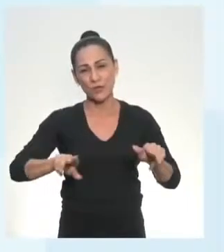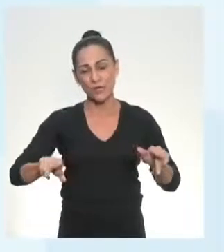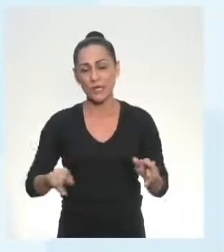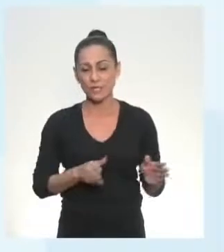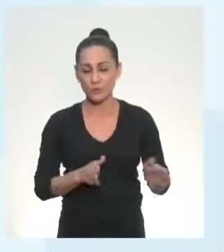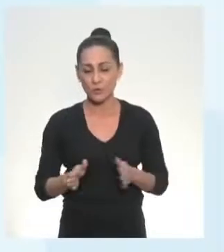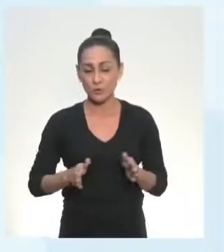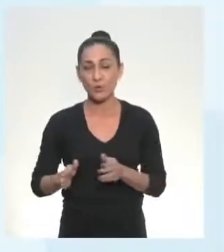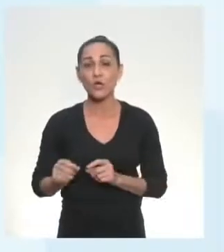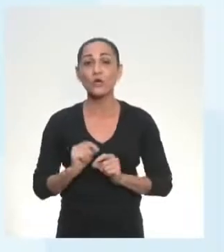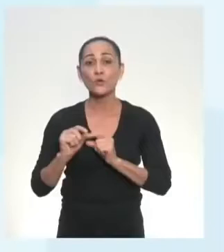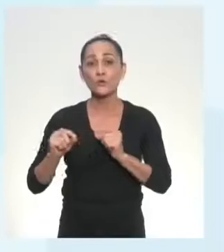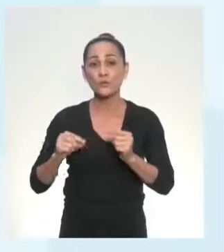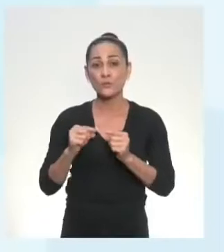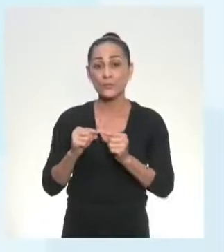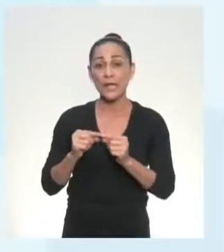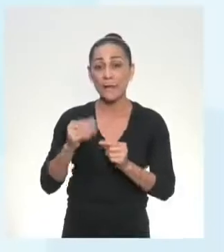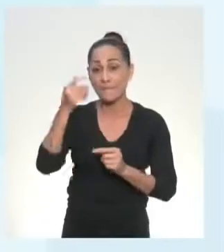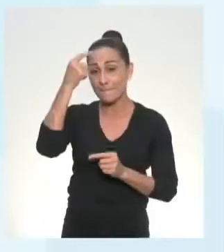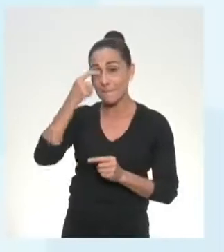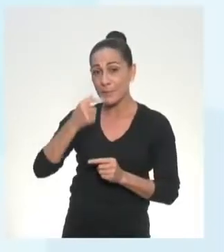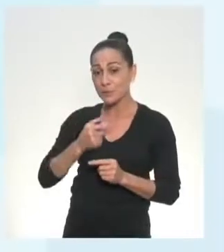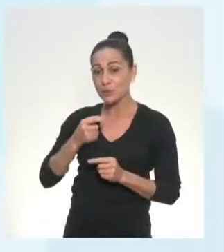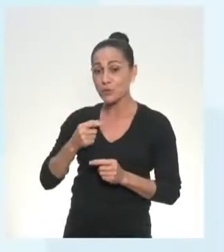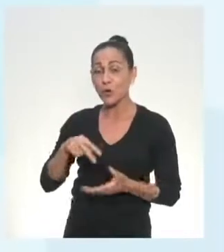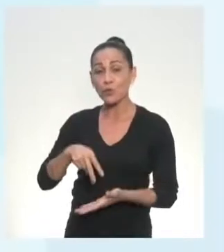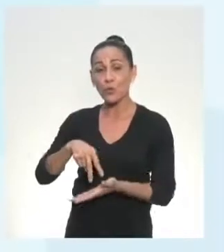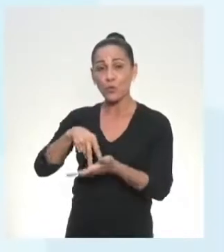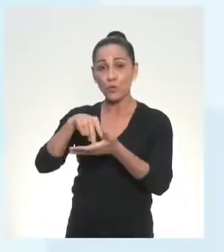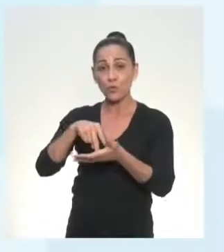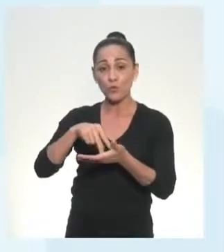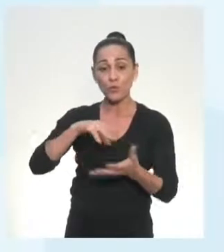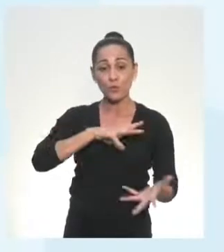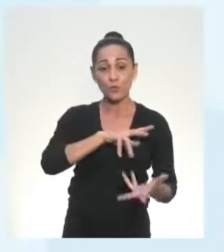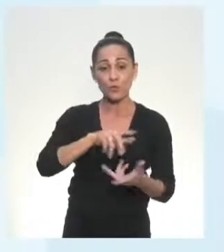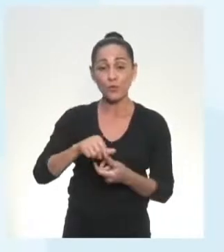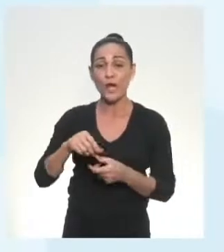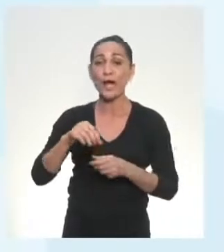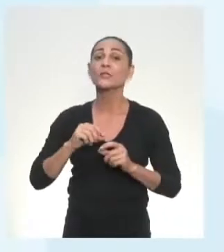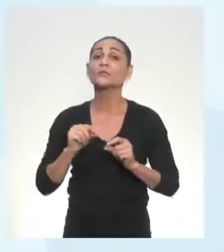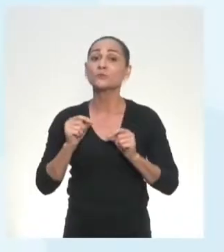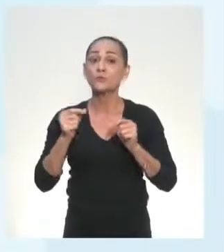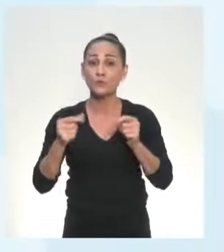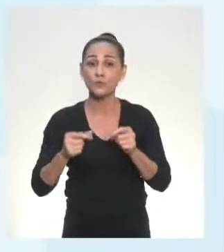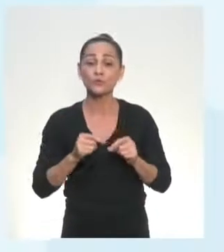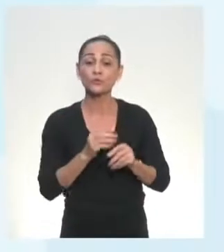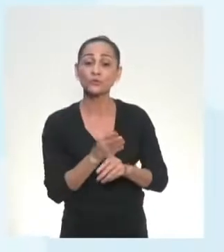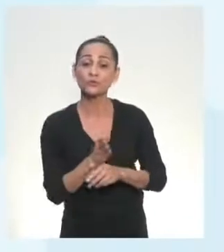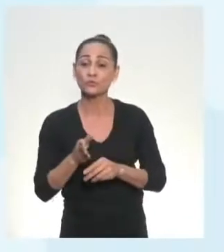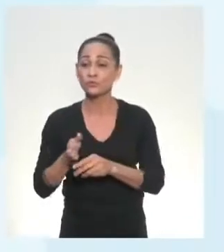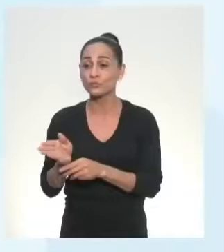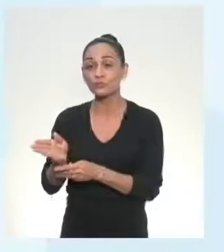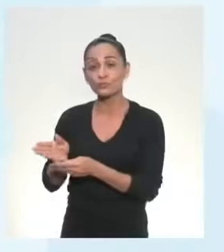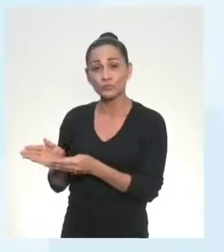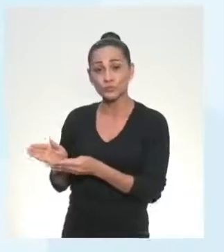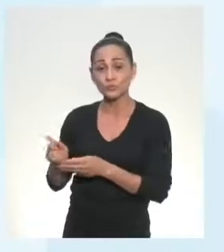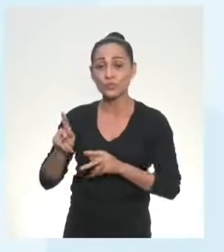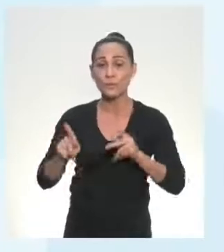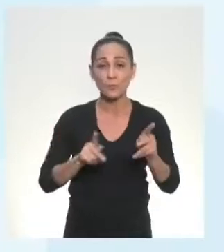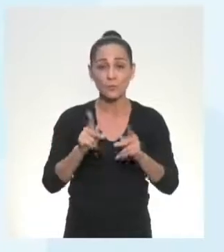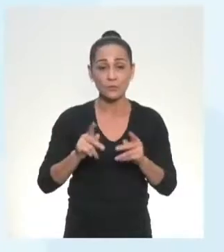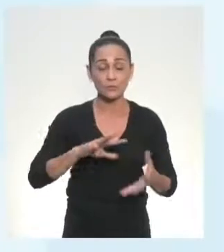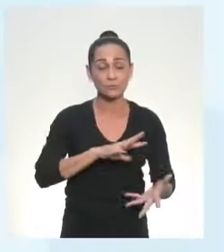unidade temática é o sujeito e o seu lugar no mundo, e o objeto do conhecimento é distribuição da